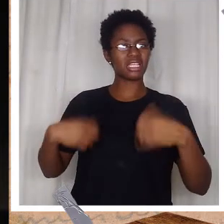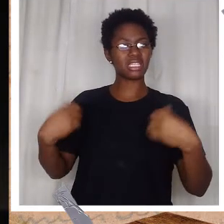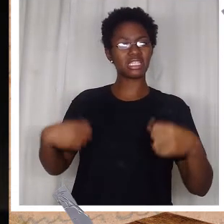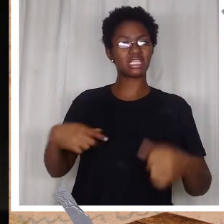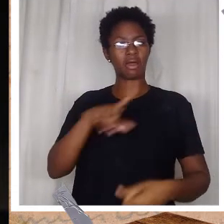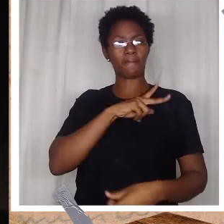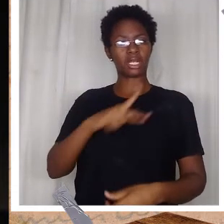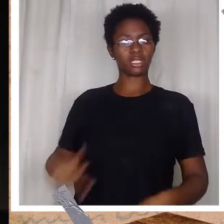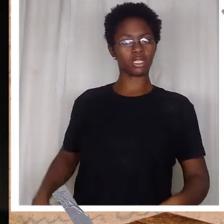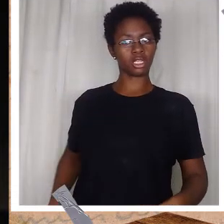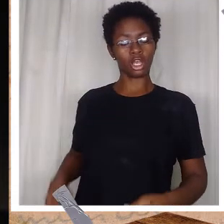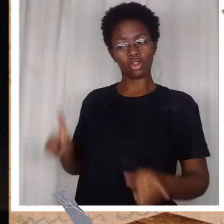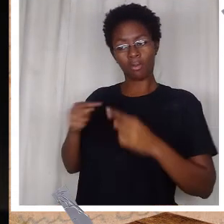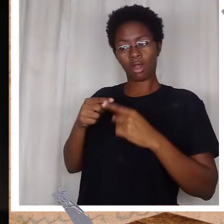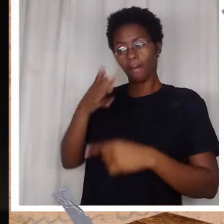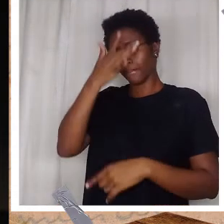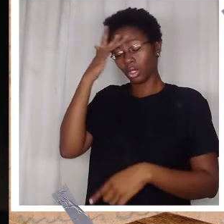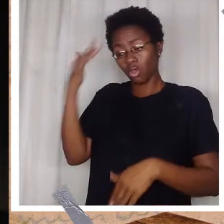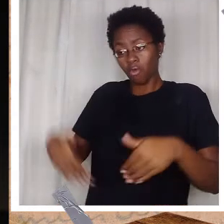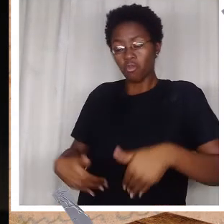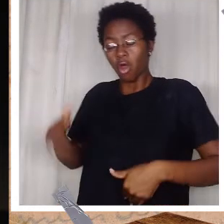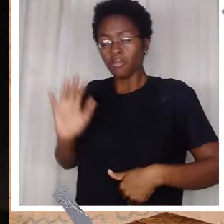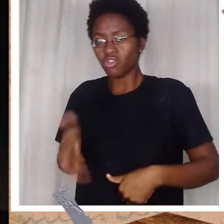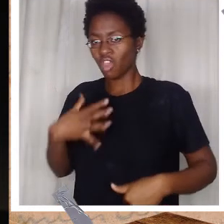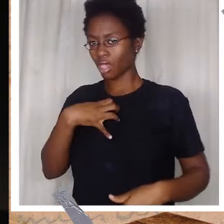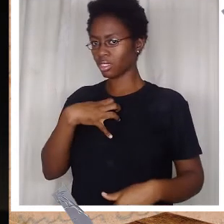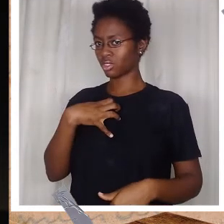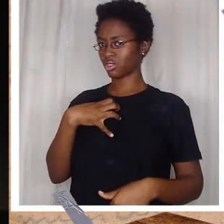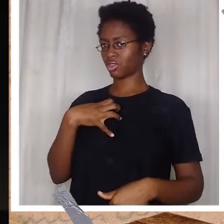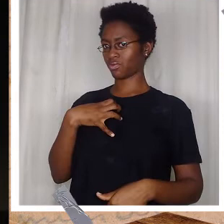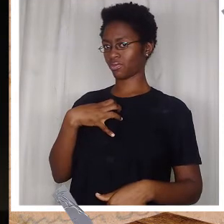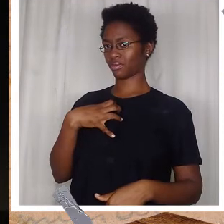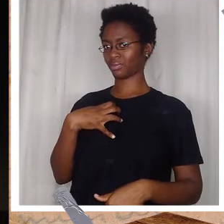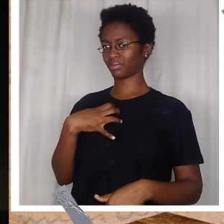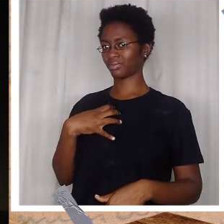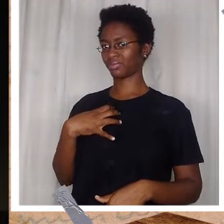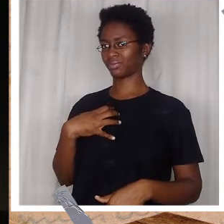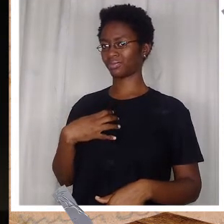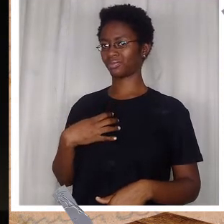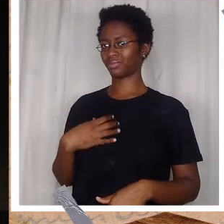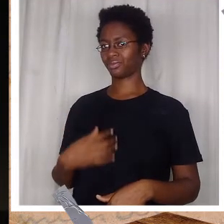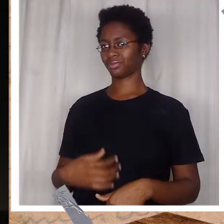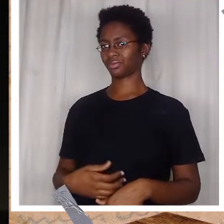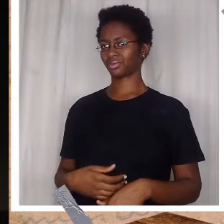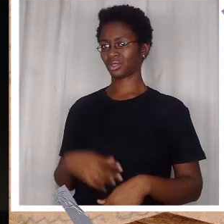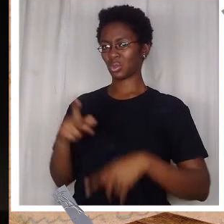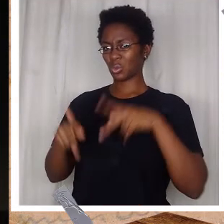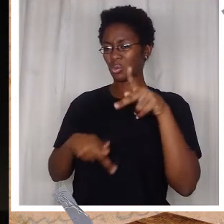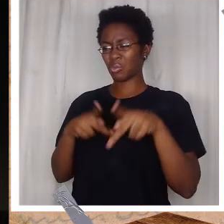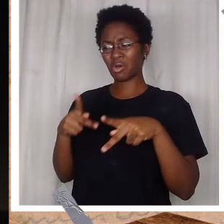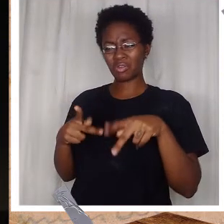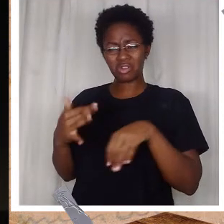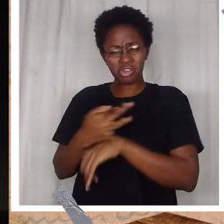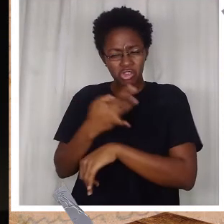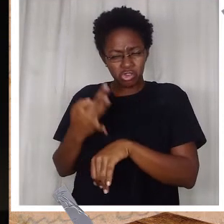Que eu aviso aos pretendentes da política que o povo não tolera a fome.